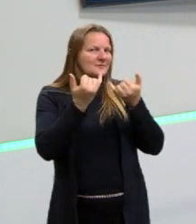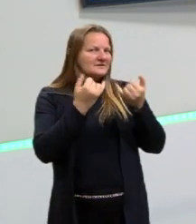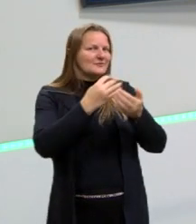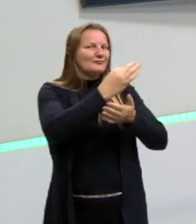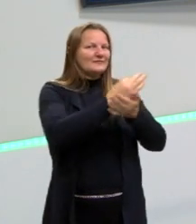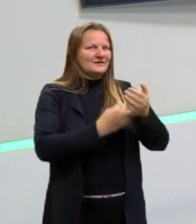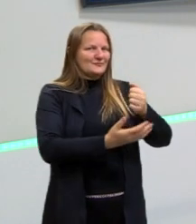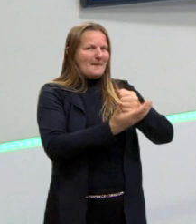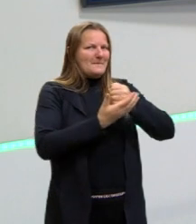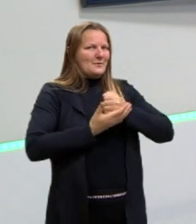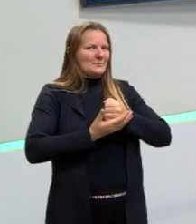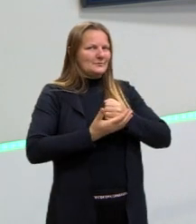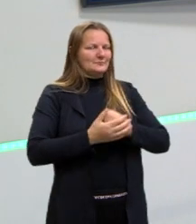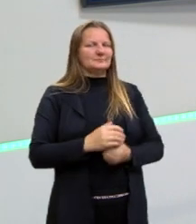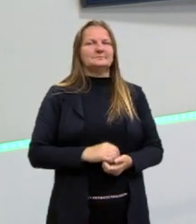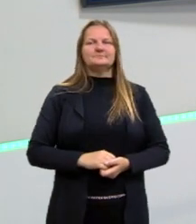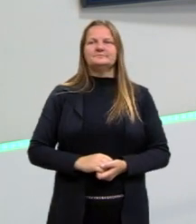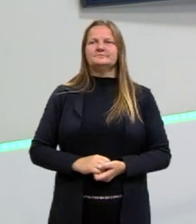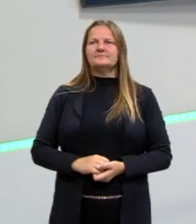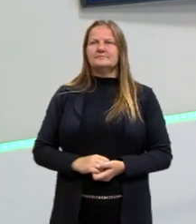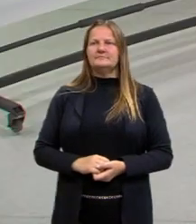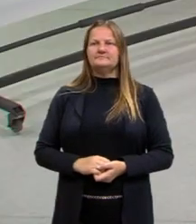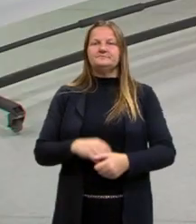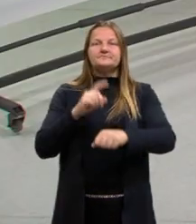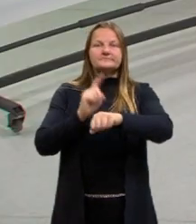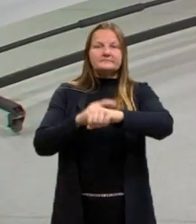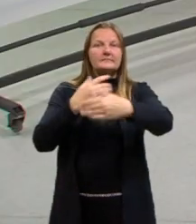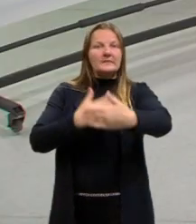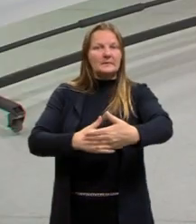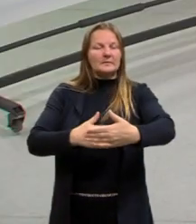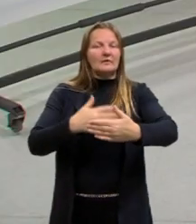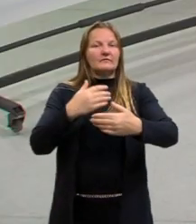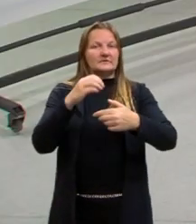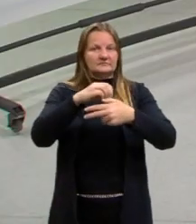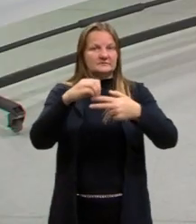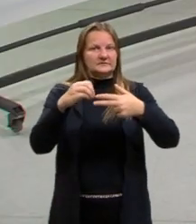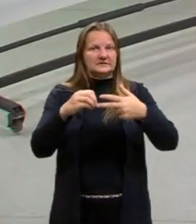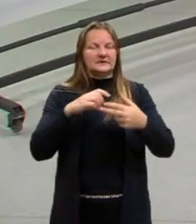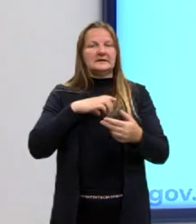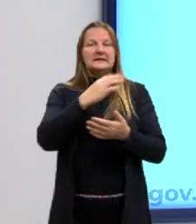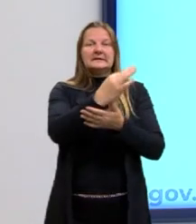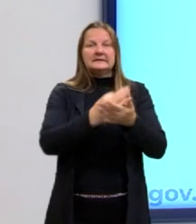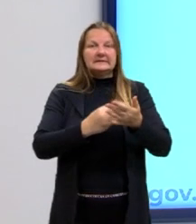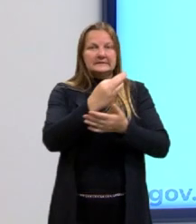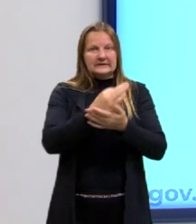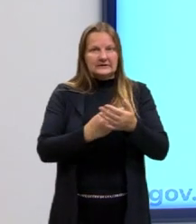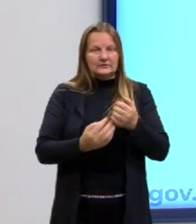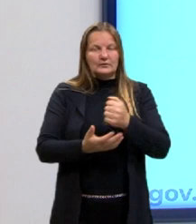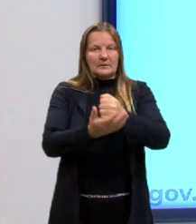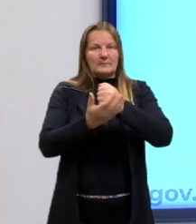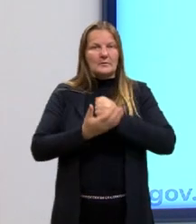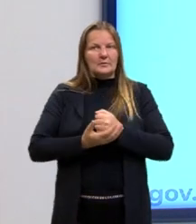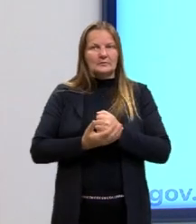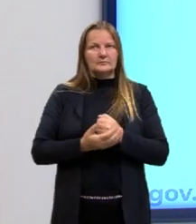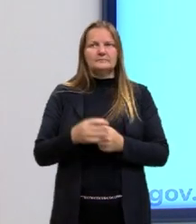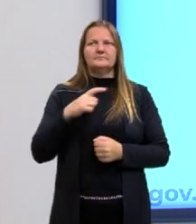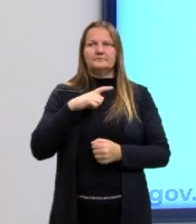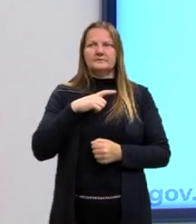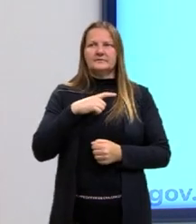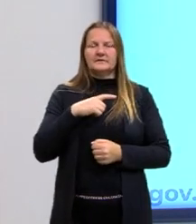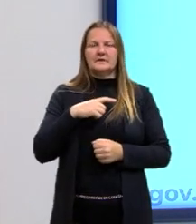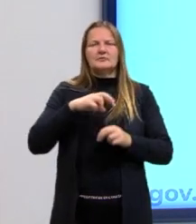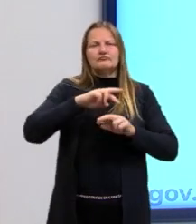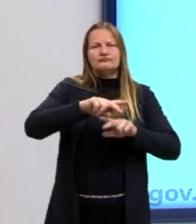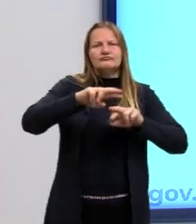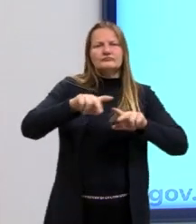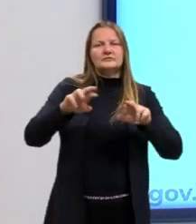ali. Na prova do Enem, são utilizados textos de apoio que aparecem nas